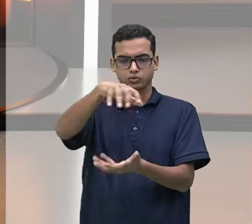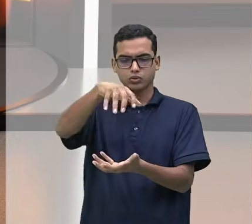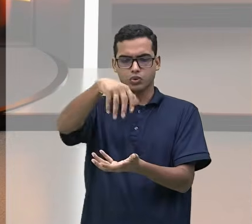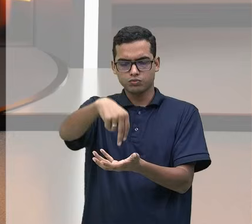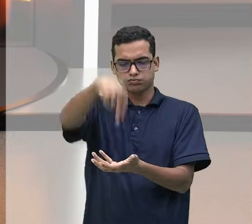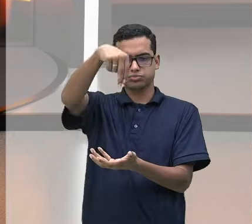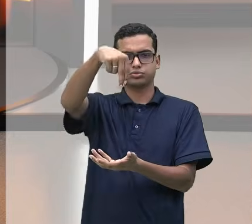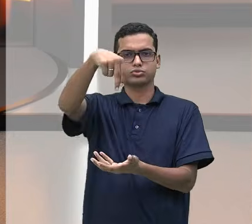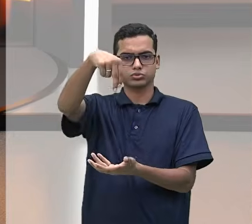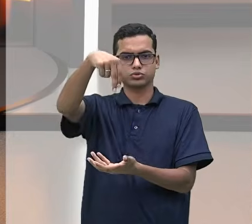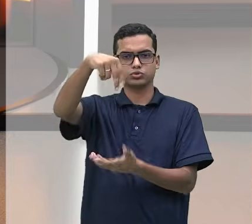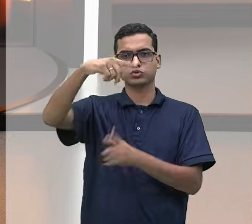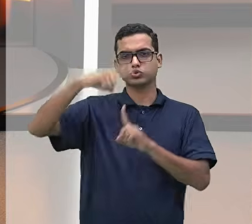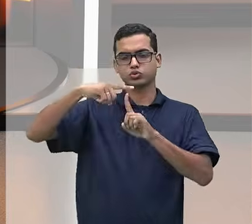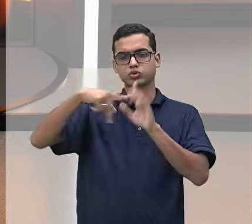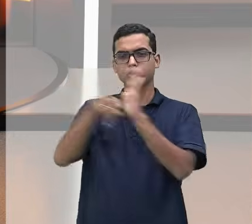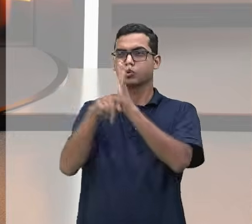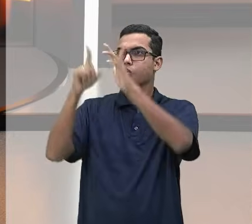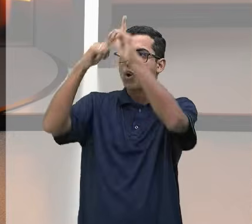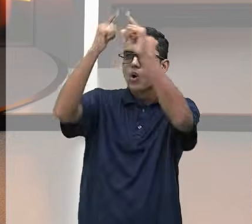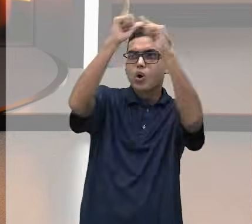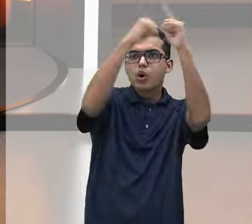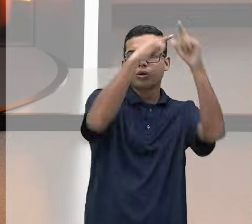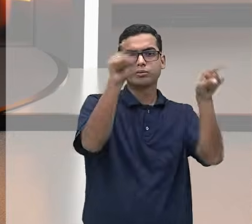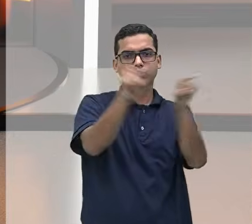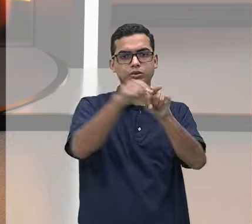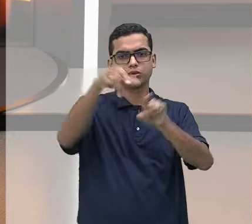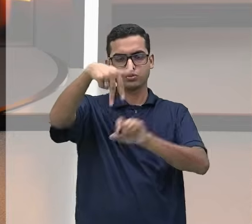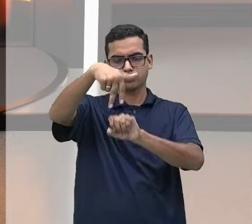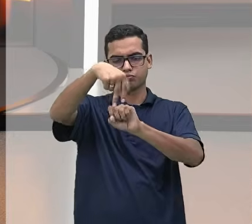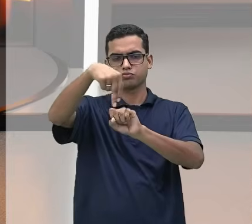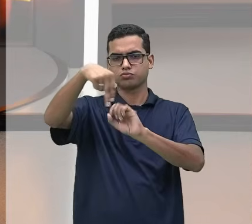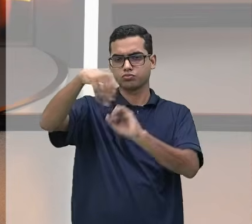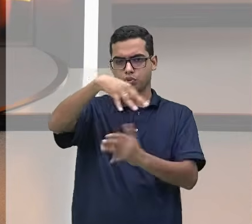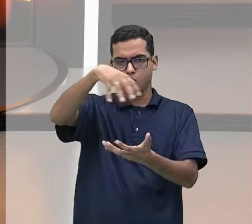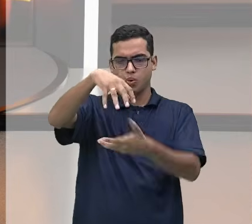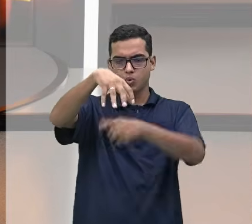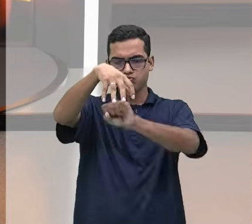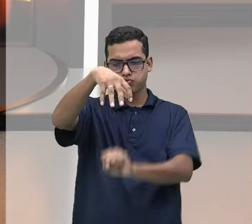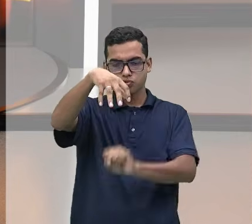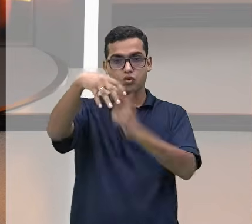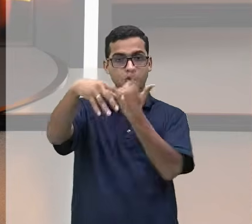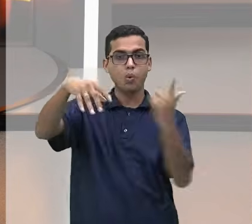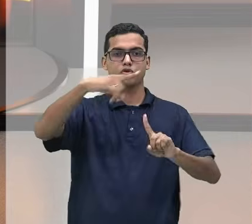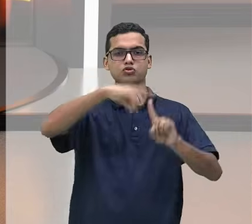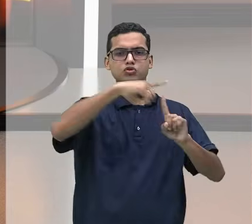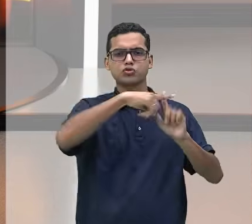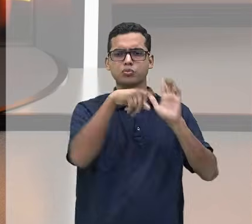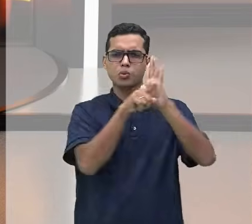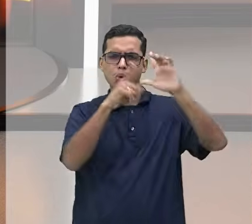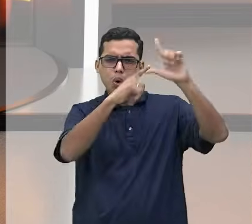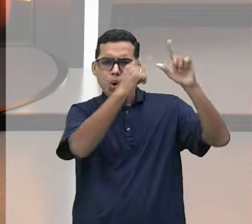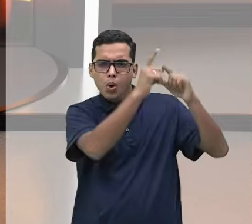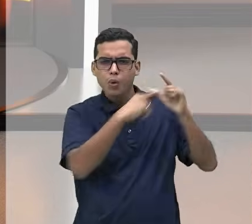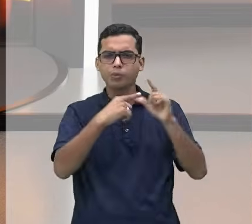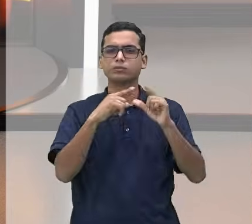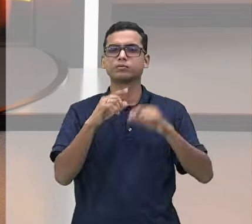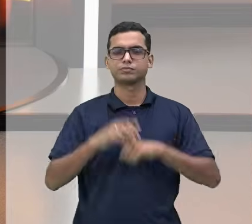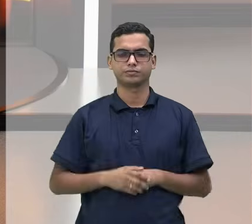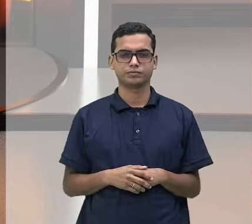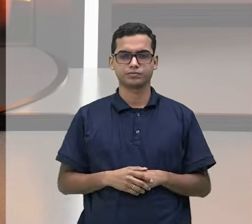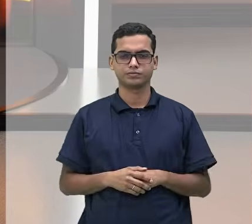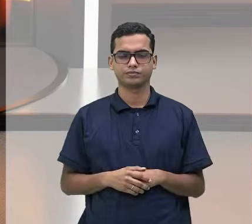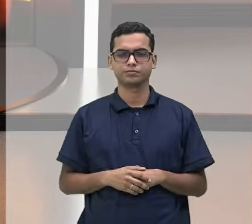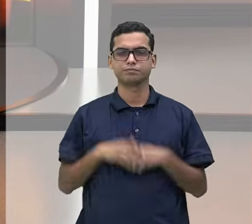um tipo de constelação e o hemisfério sul vai ser outro tipo de constelação. Então, os meios de orientação nos hemisférios acabam